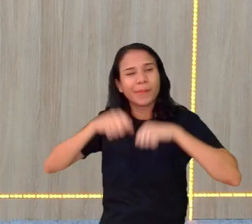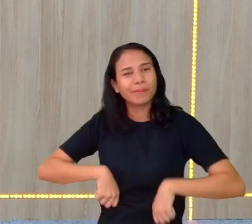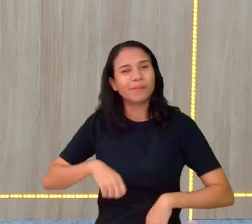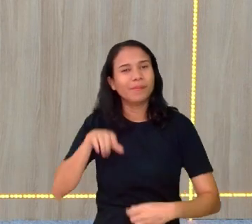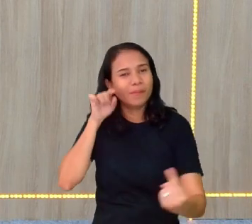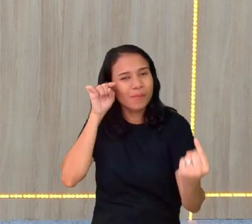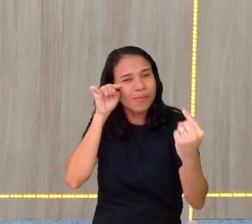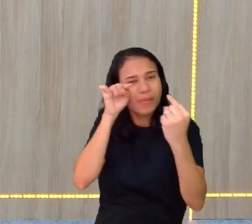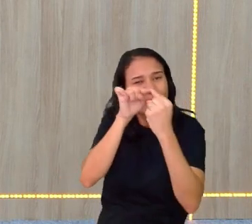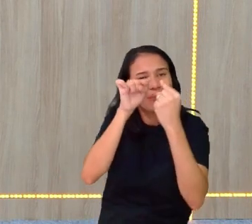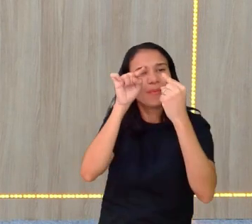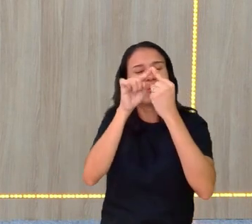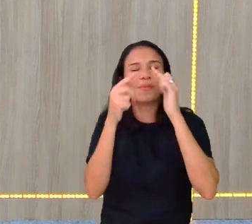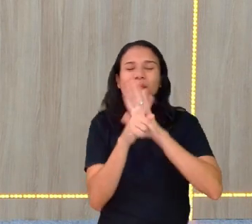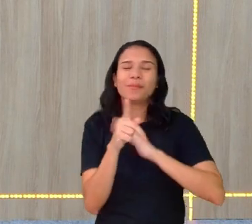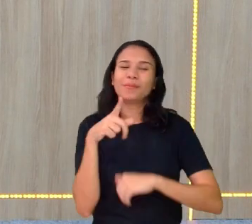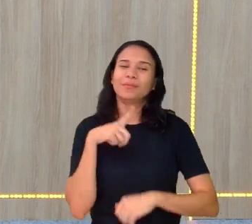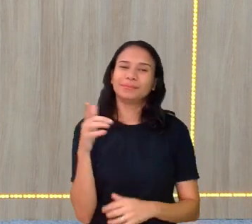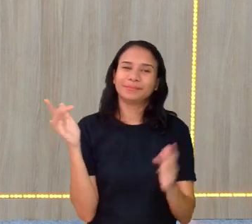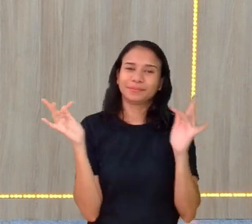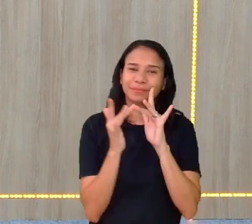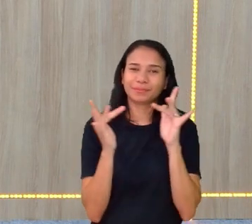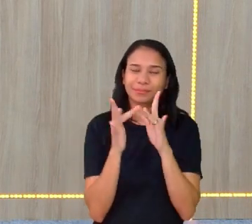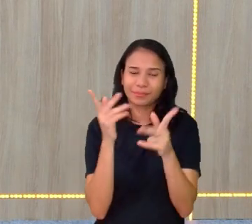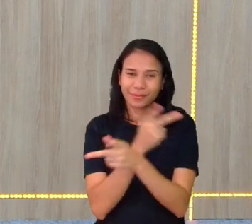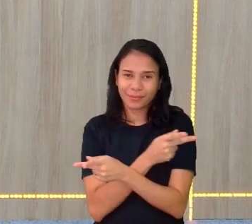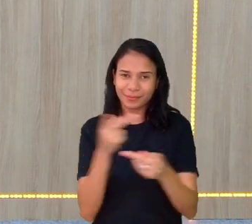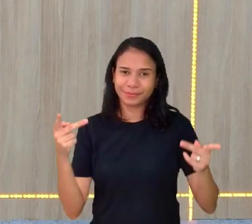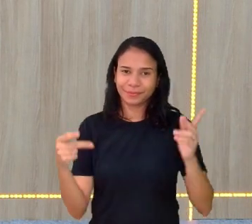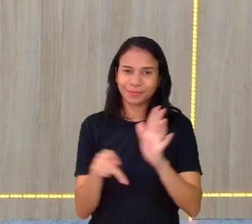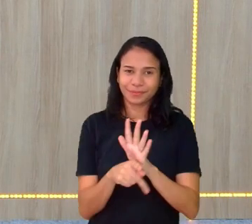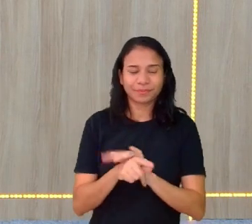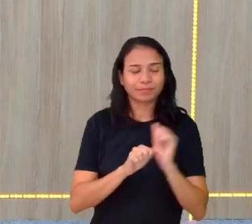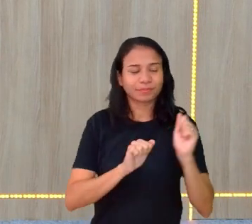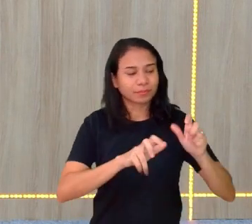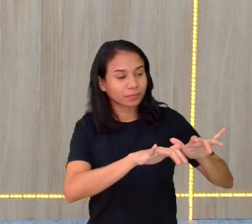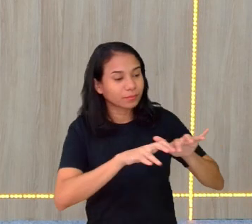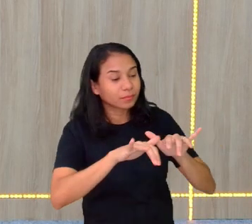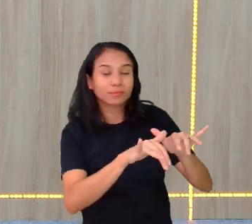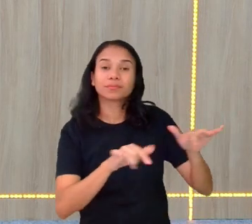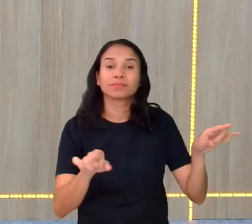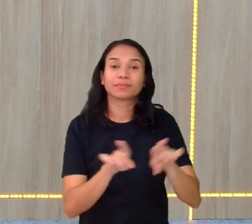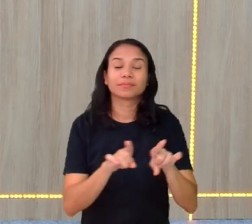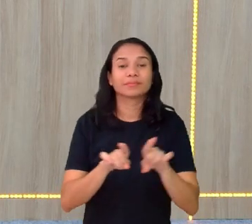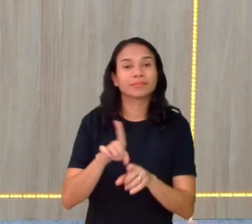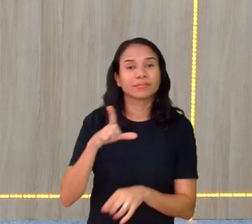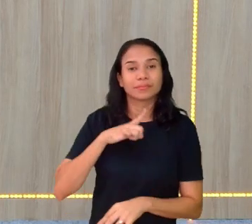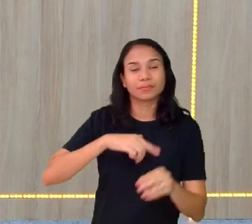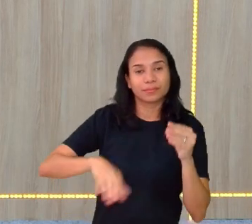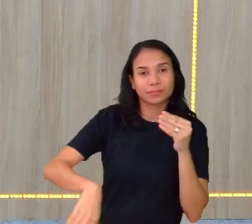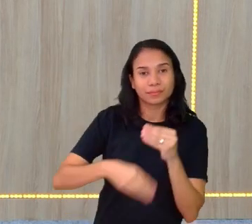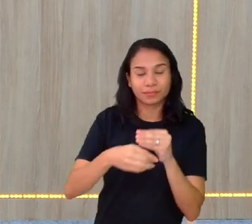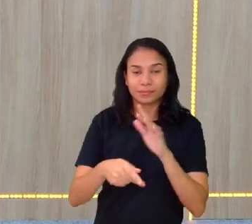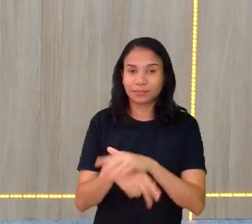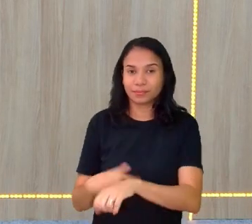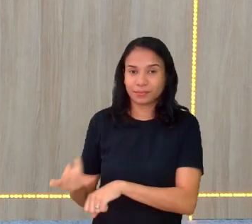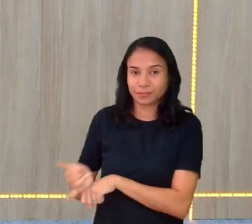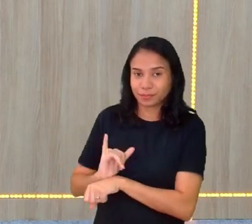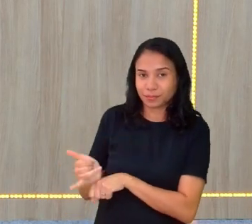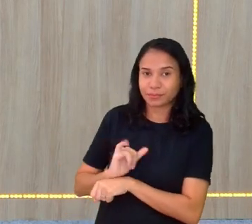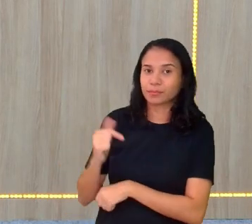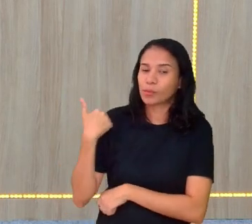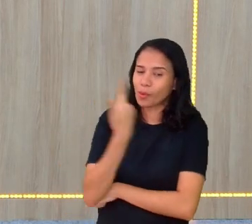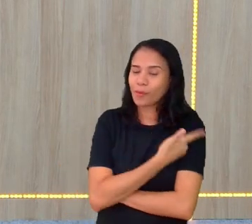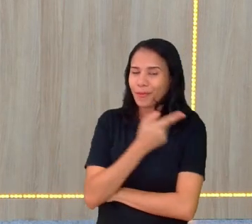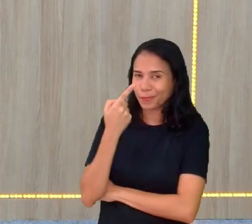se aproximar, né, na interação aí com vocês, nesse chat, também deixando comentários lá no canal do YouTube, que a gente